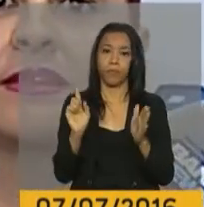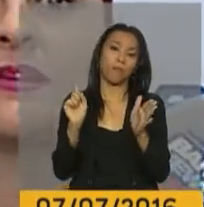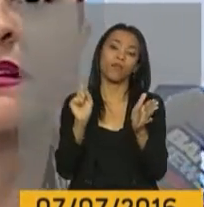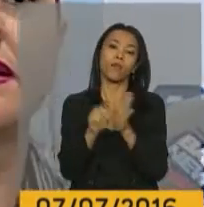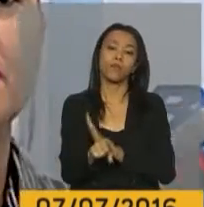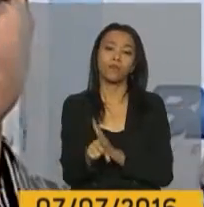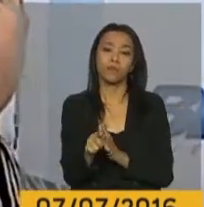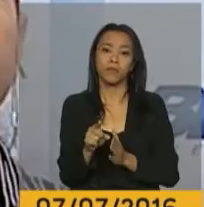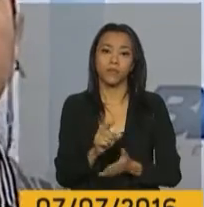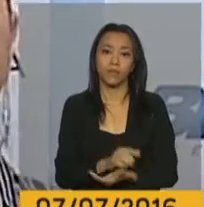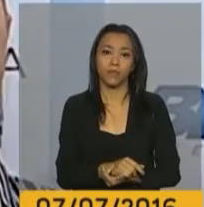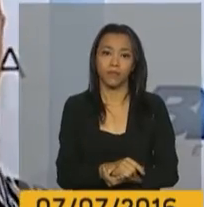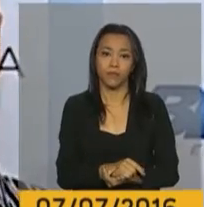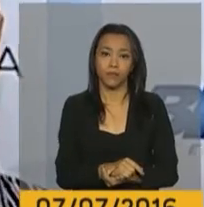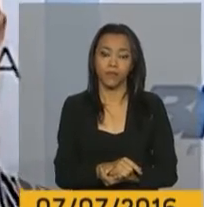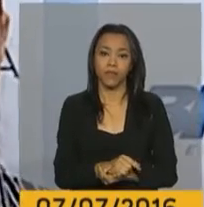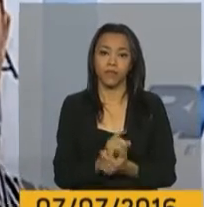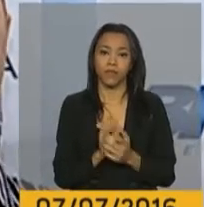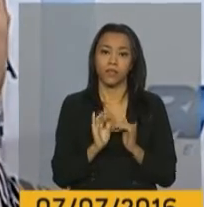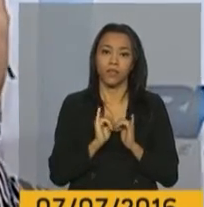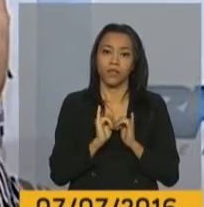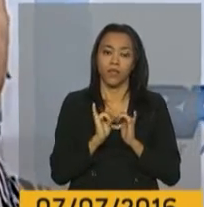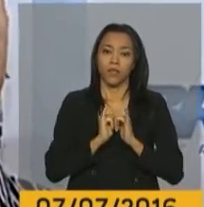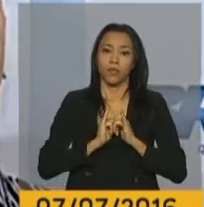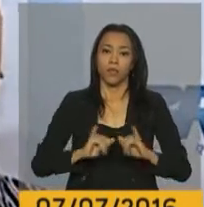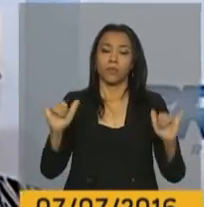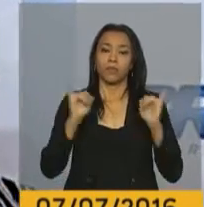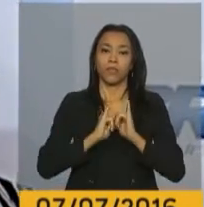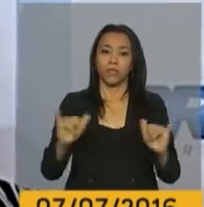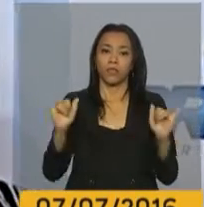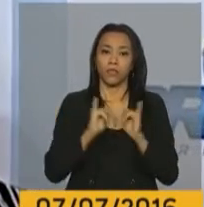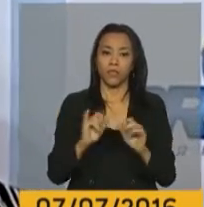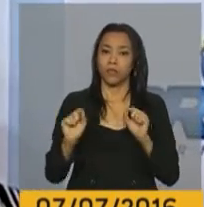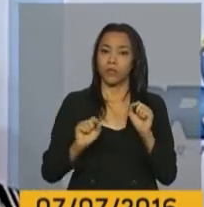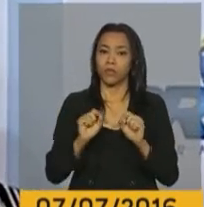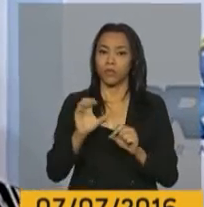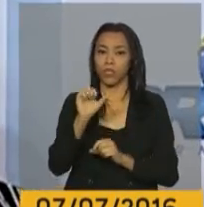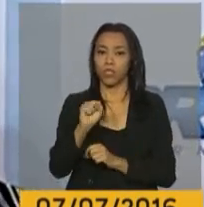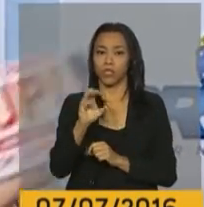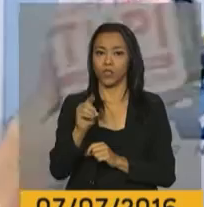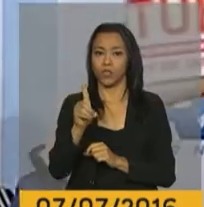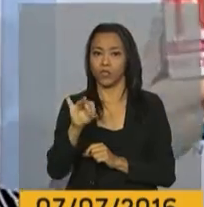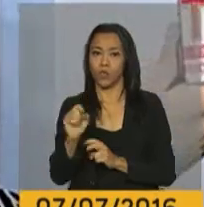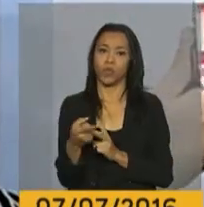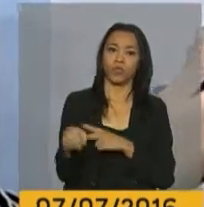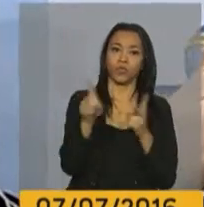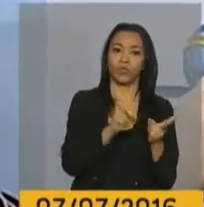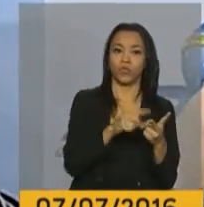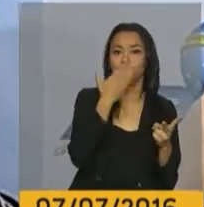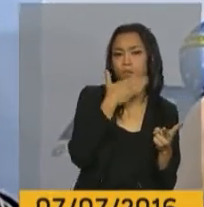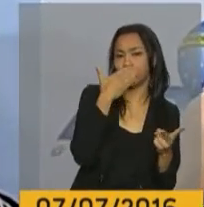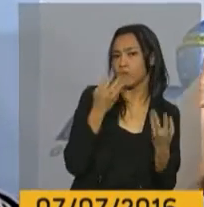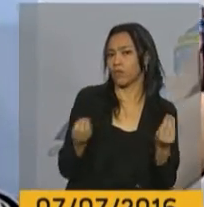regras de propaganda de alimentos ricos em sódio açúcar também calcula eu sou favorável